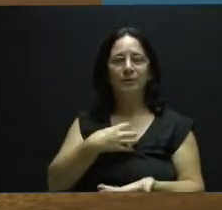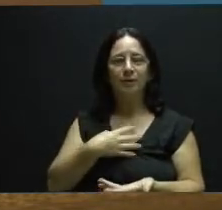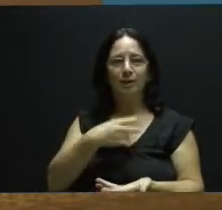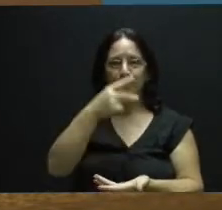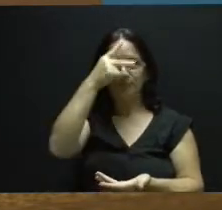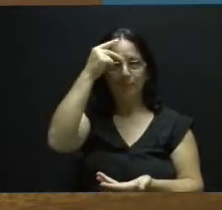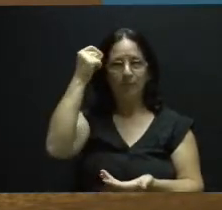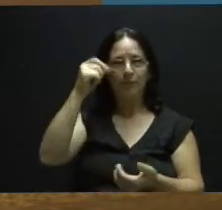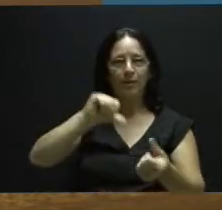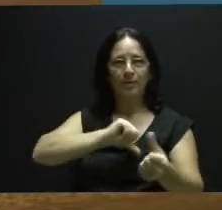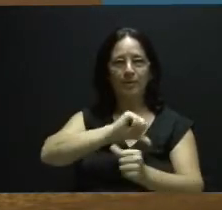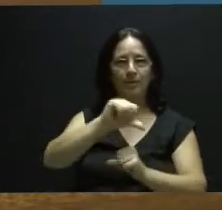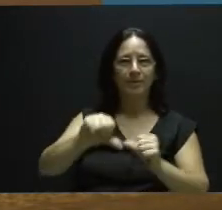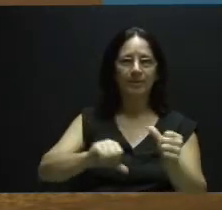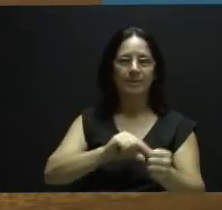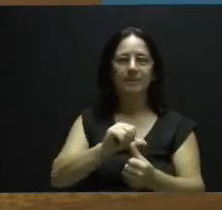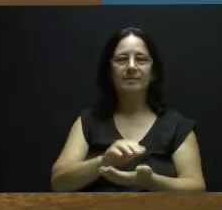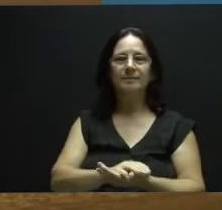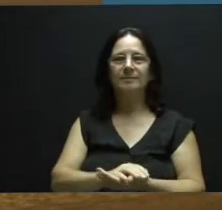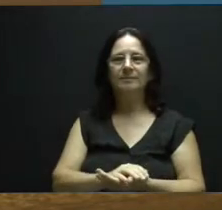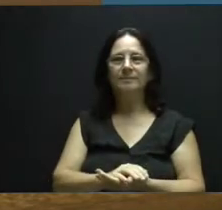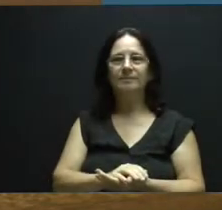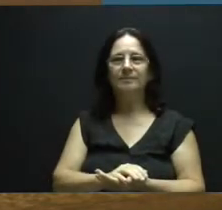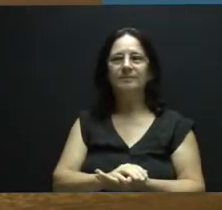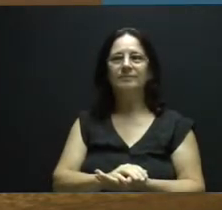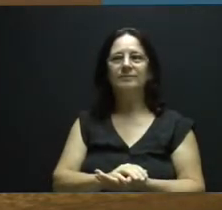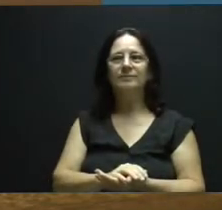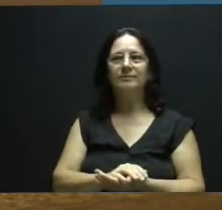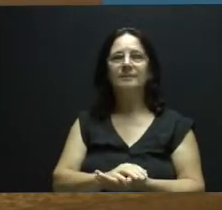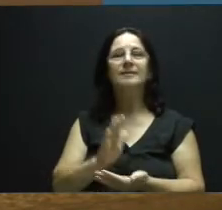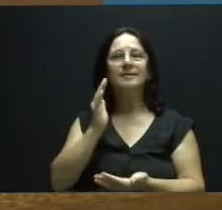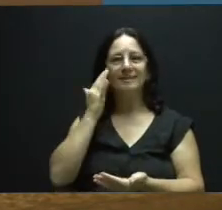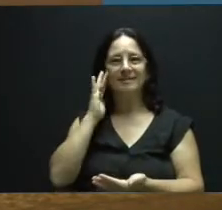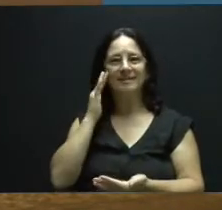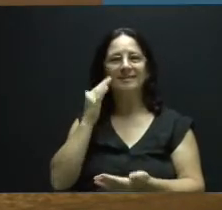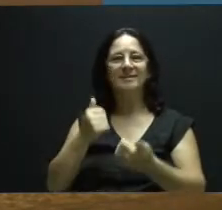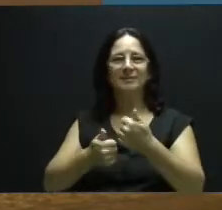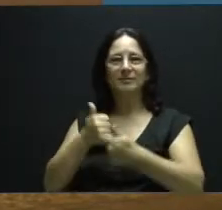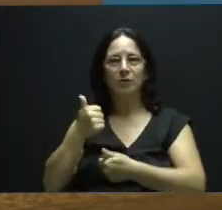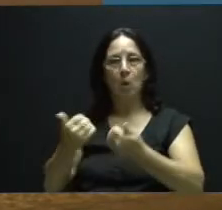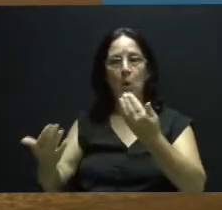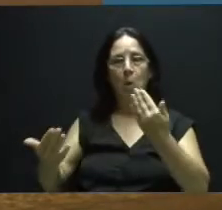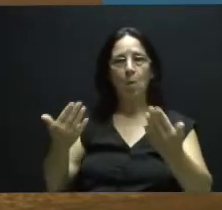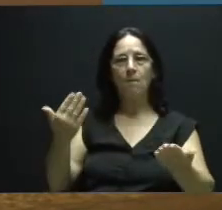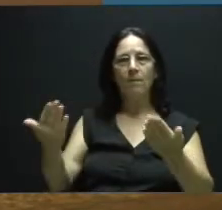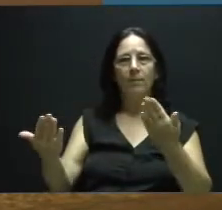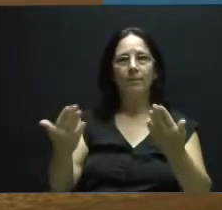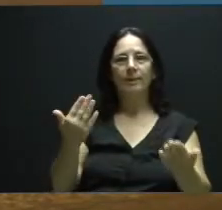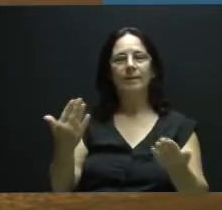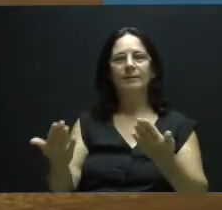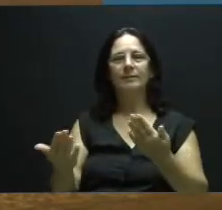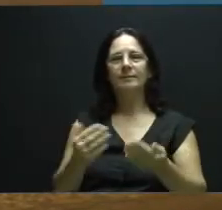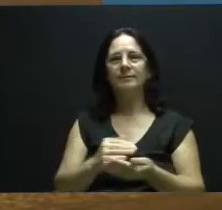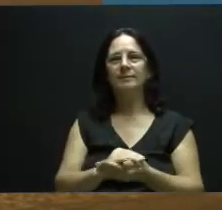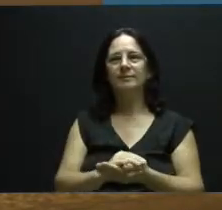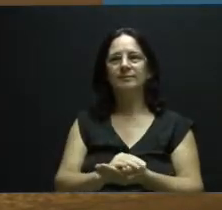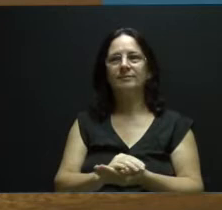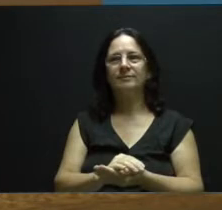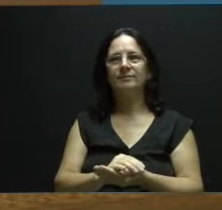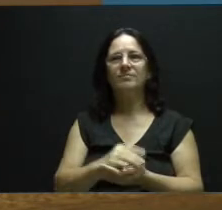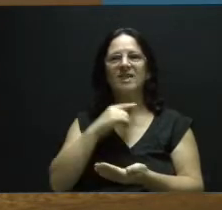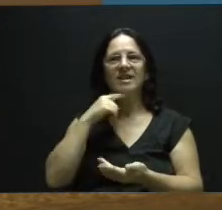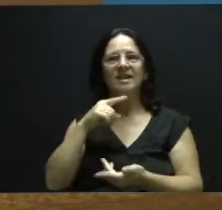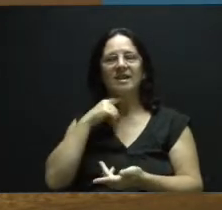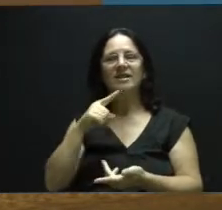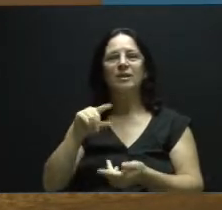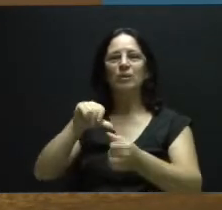o problema maior da nossa cidade isso é que entende de futebol um futebol bem feito é assim não adianta